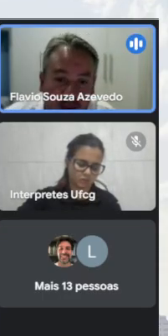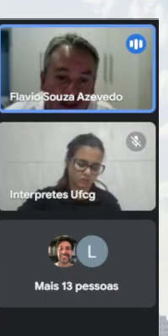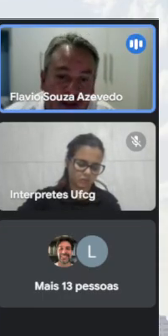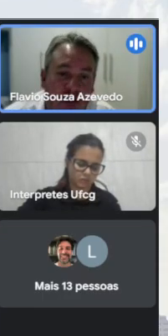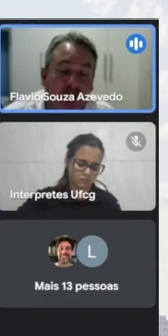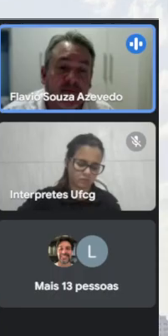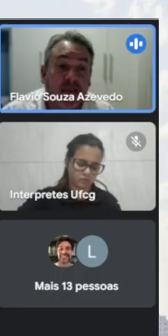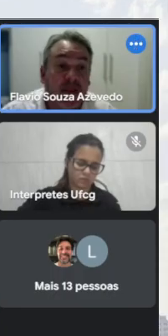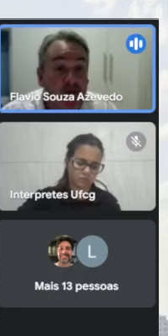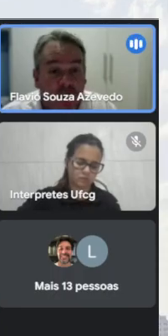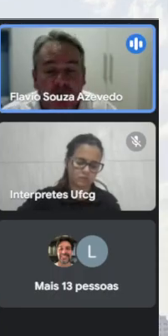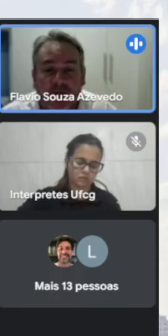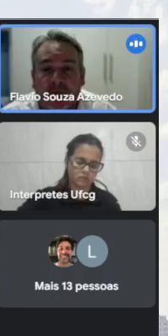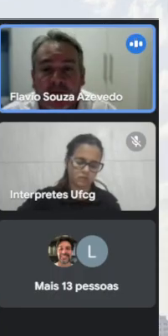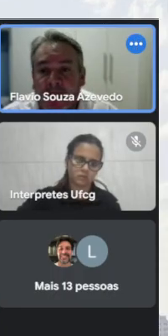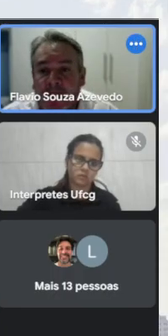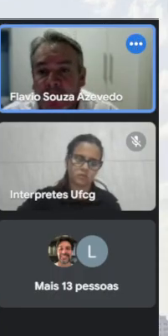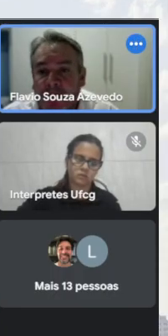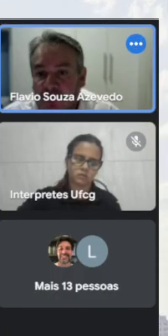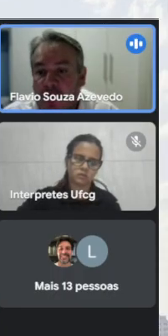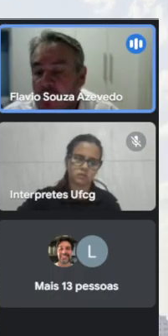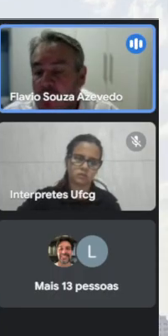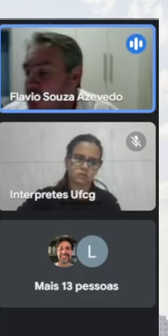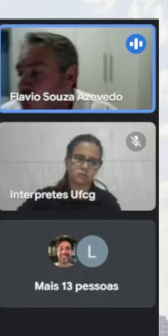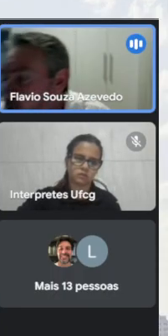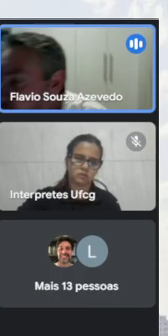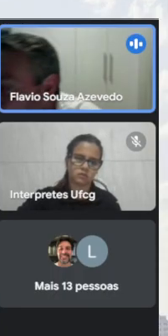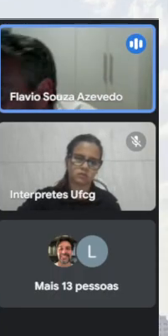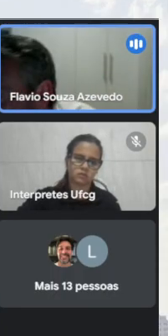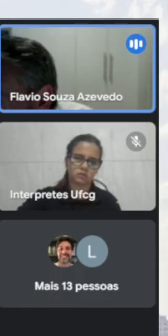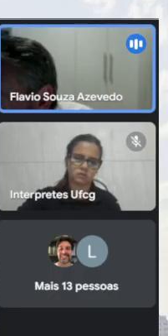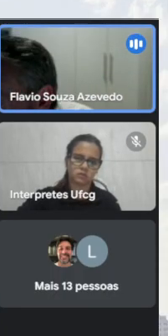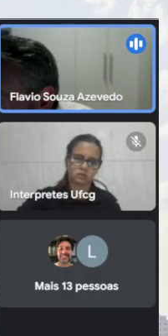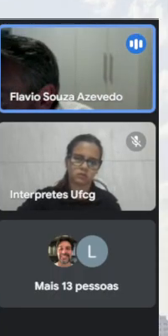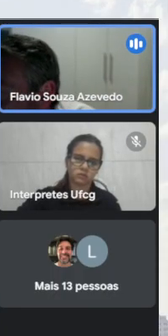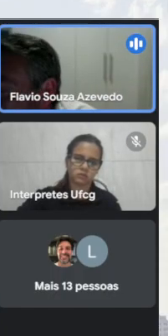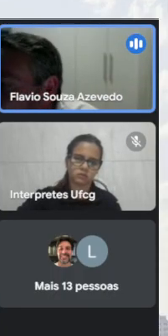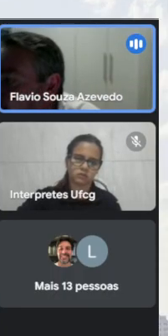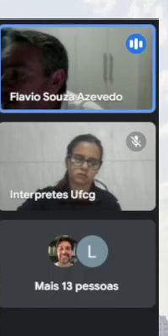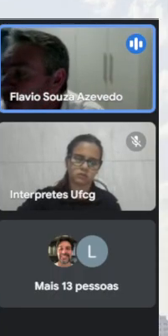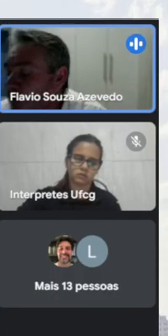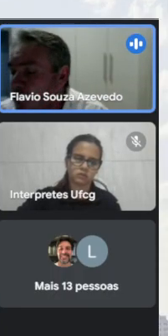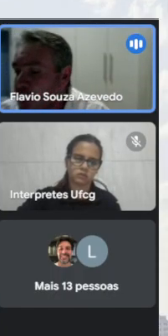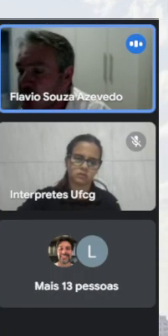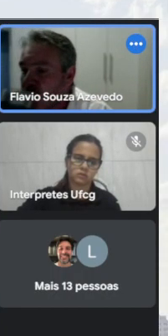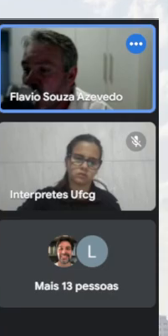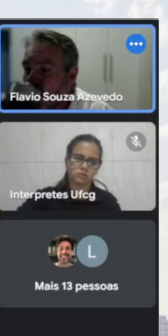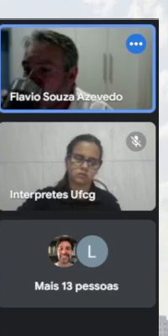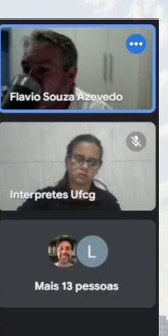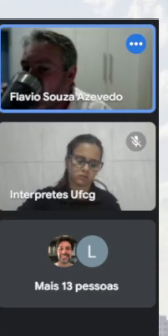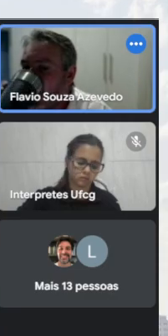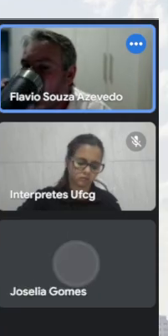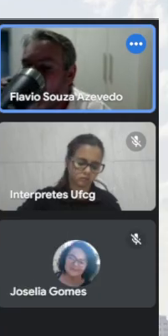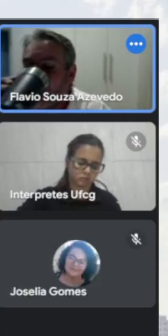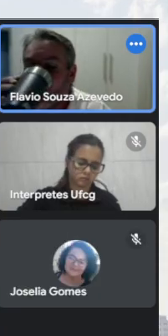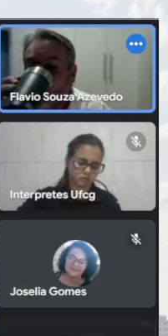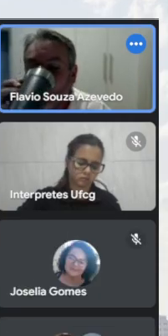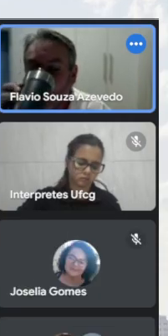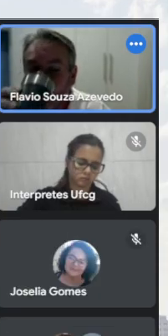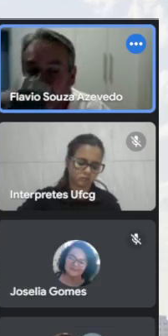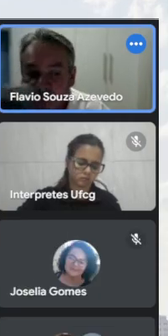um pouco agora de Niterói, que foi a cidade que eu visitei dentro dessa minha pesquisa.